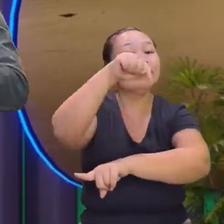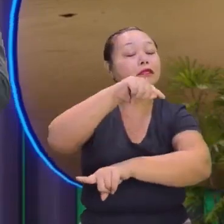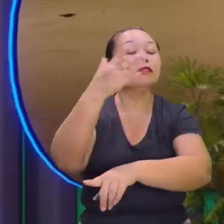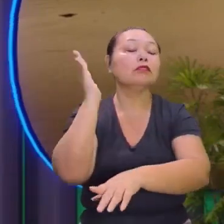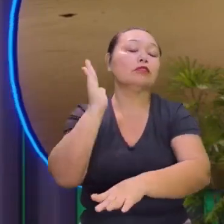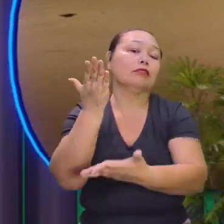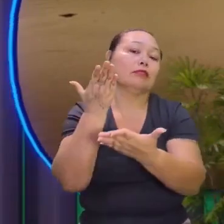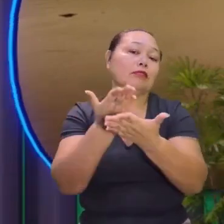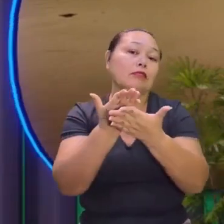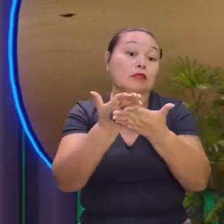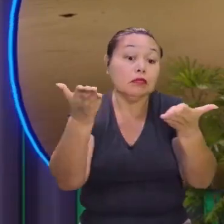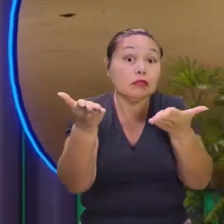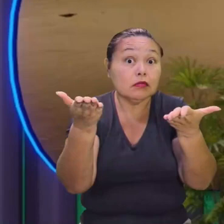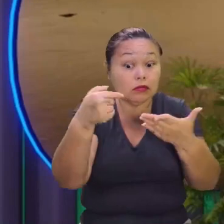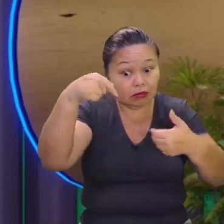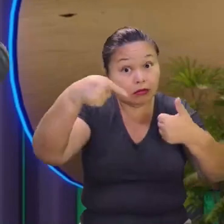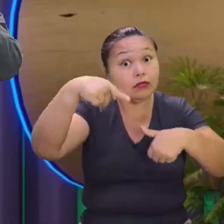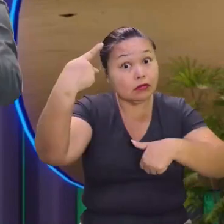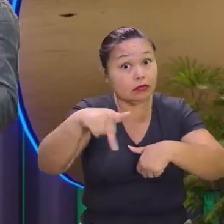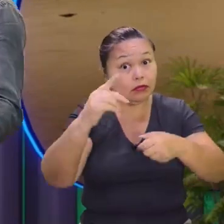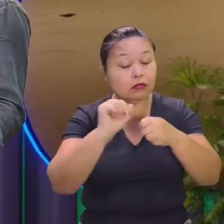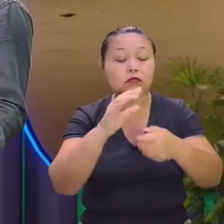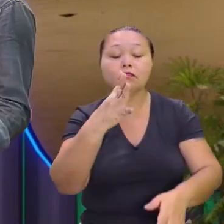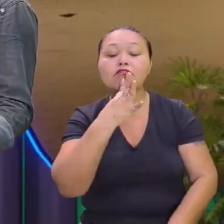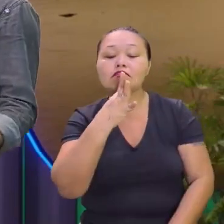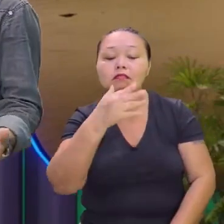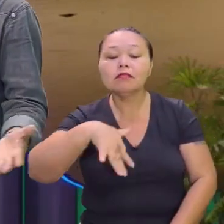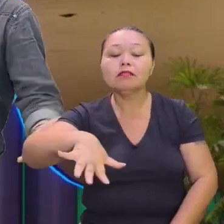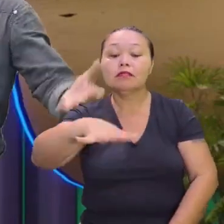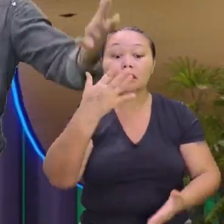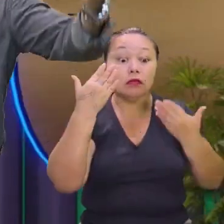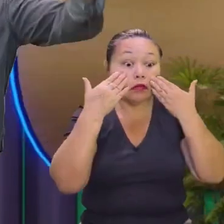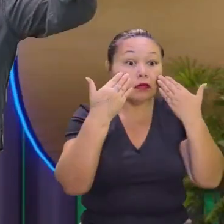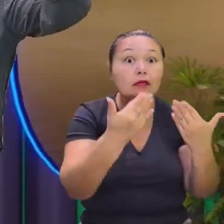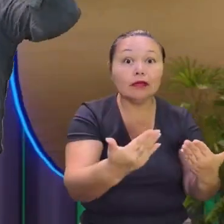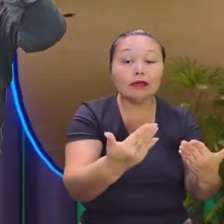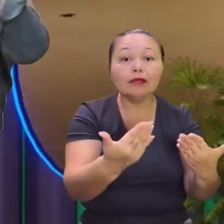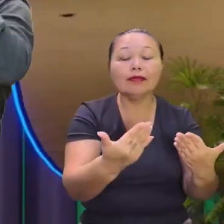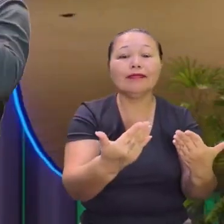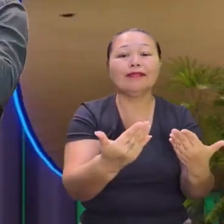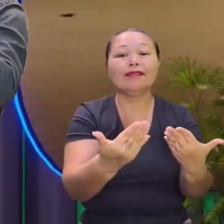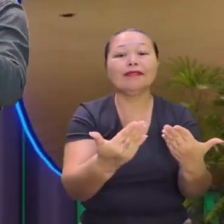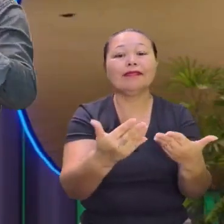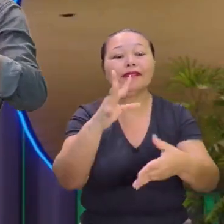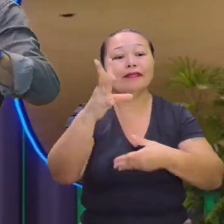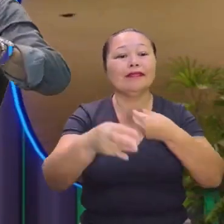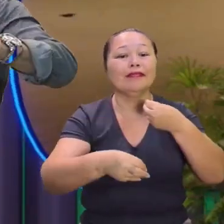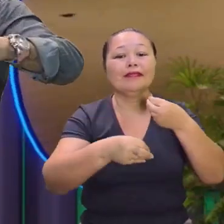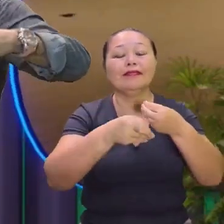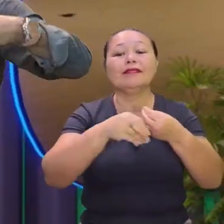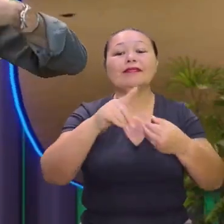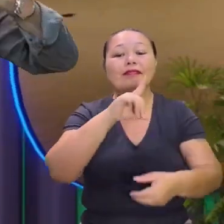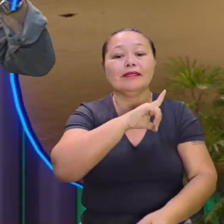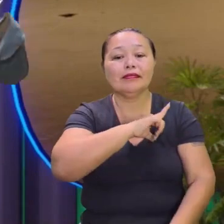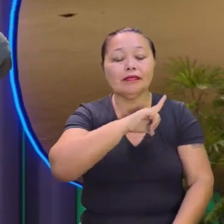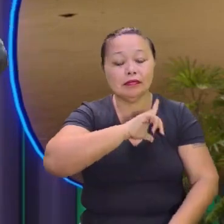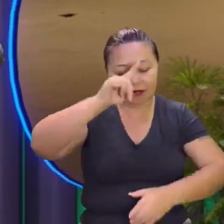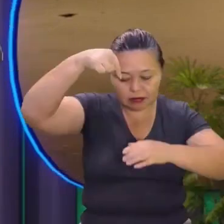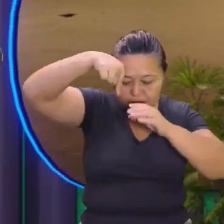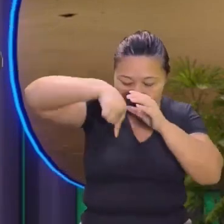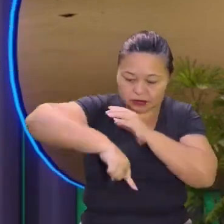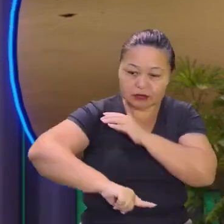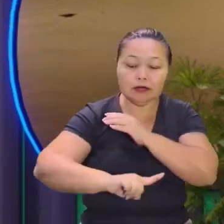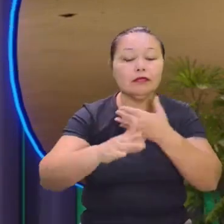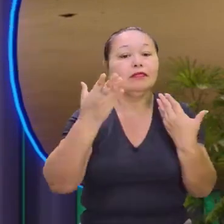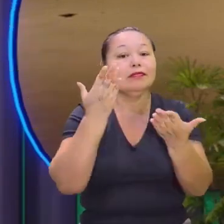já estudaram, estudam e são daqui e conhecem a nossa realidade. E, para completar, ainda